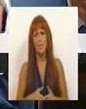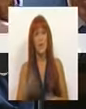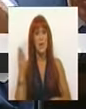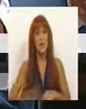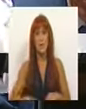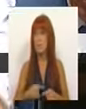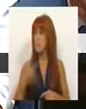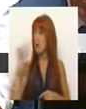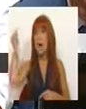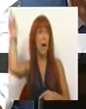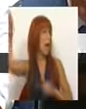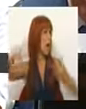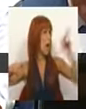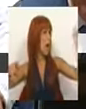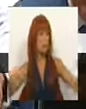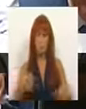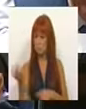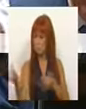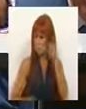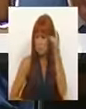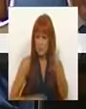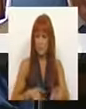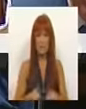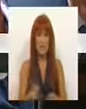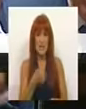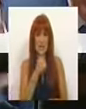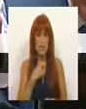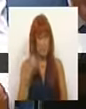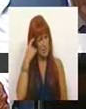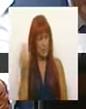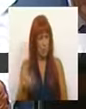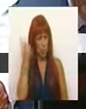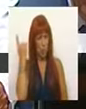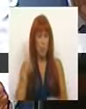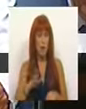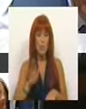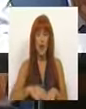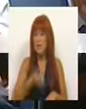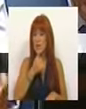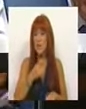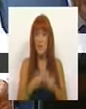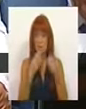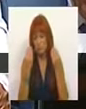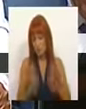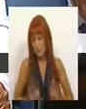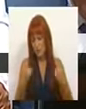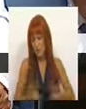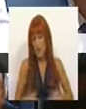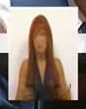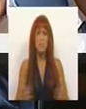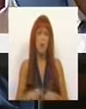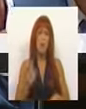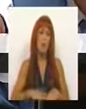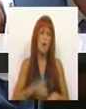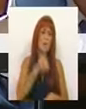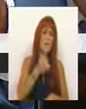subitamente desterrados e ultrapassados por uma decisão imponderada, por uma decisão injusta, por